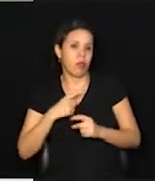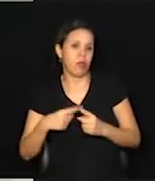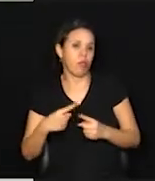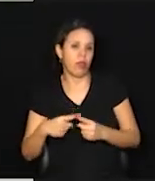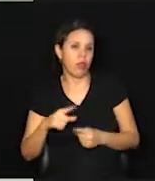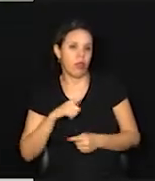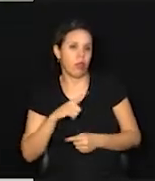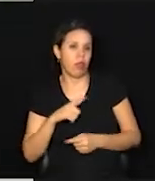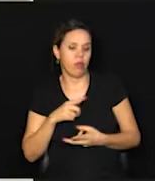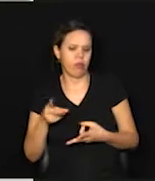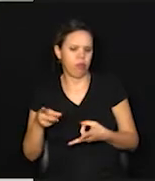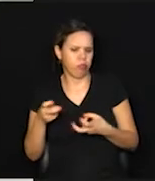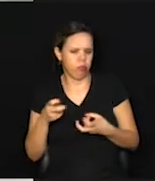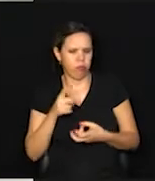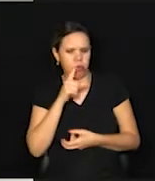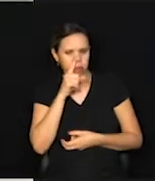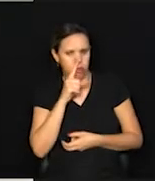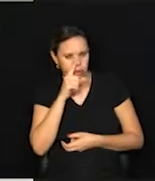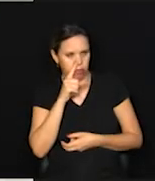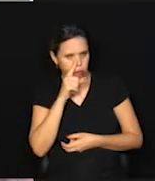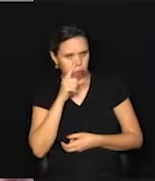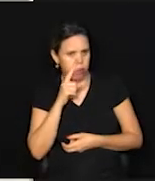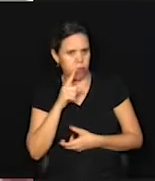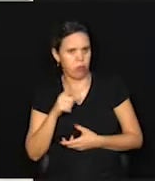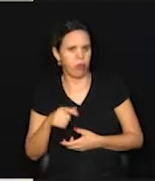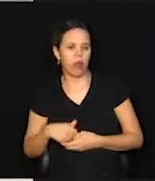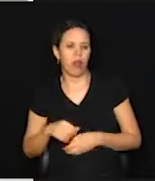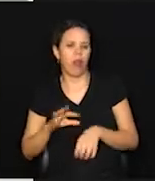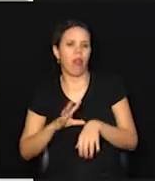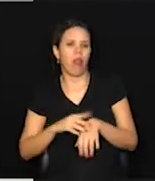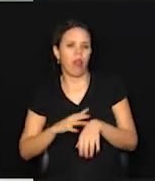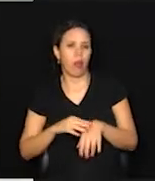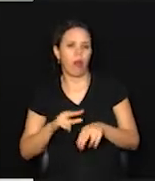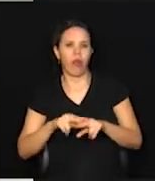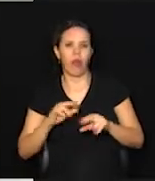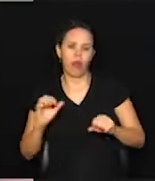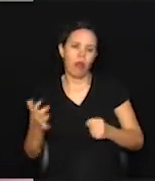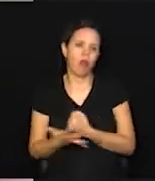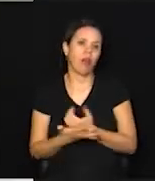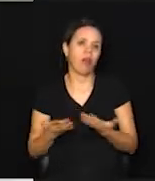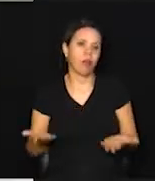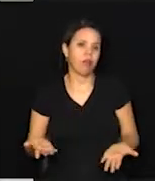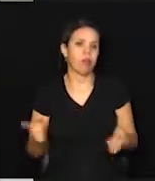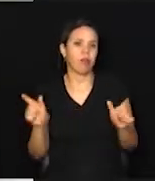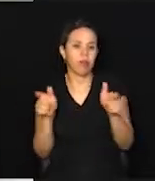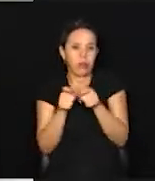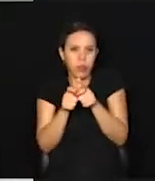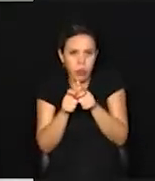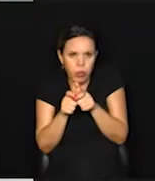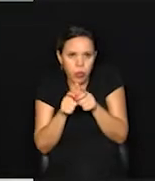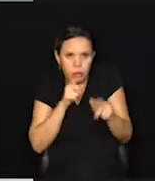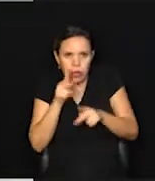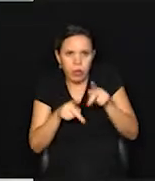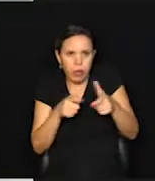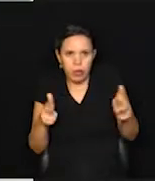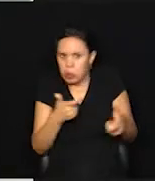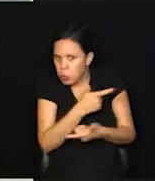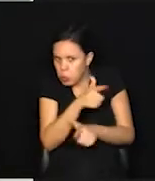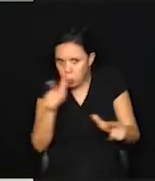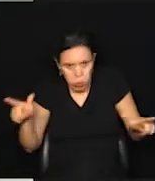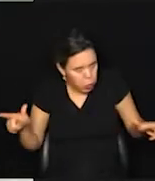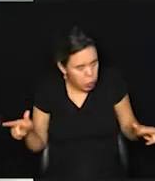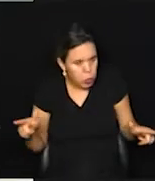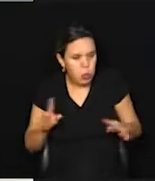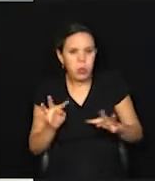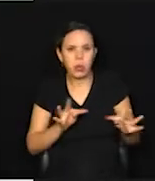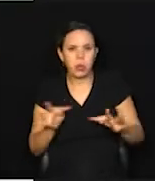possuíam uma percepção de risco relativo ao adoecimento pela Covid-19, menor do que a população que não tinha convicção de que o